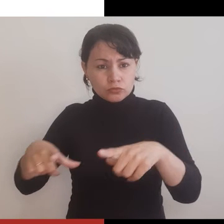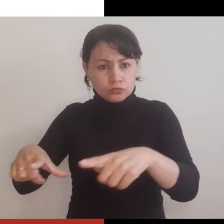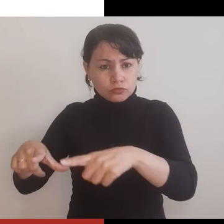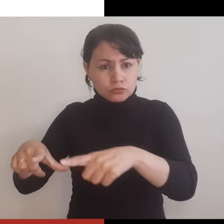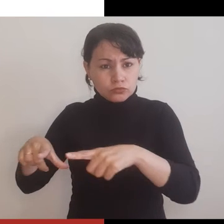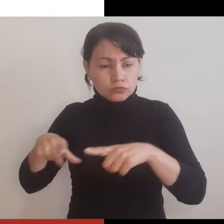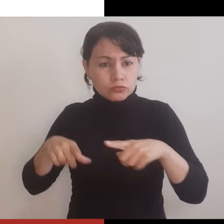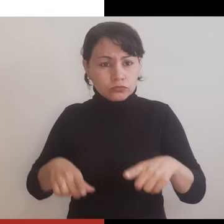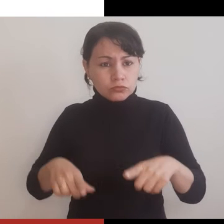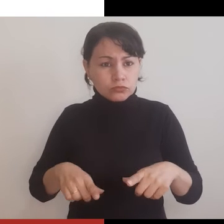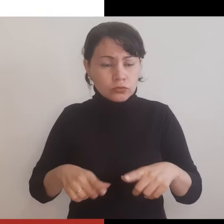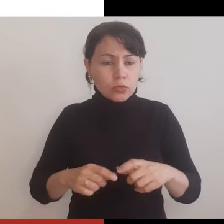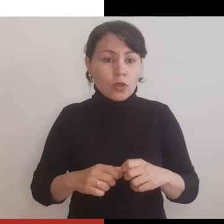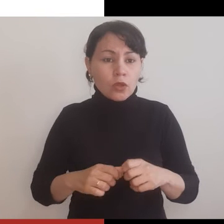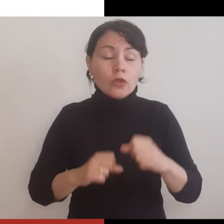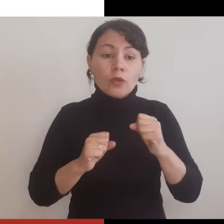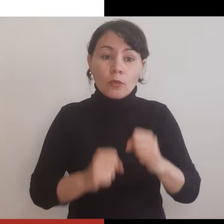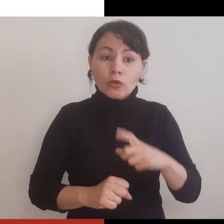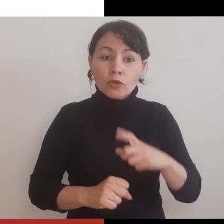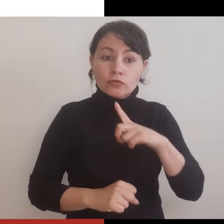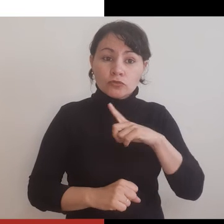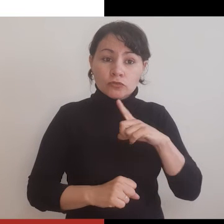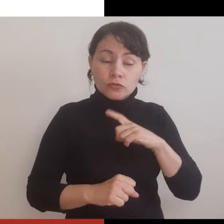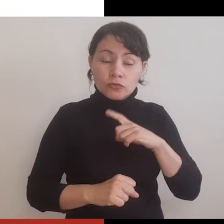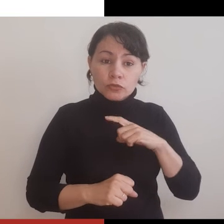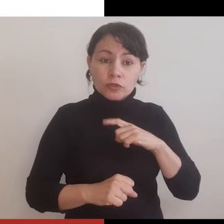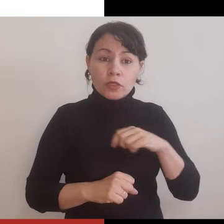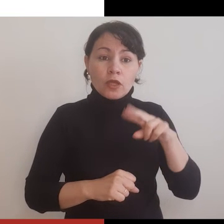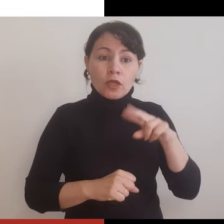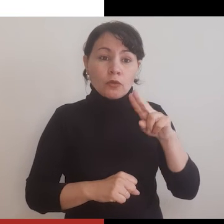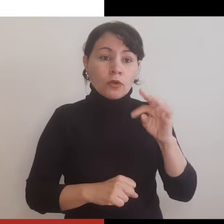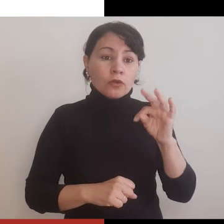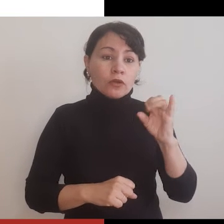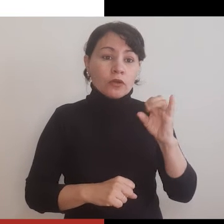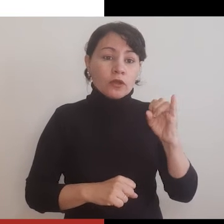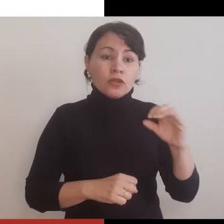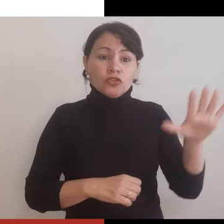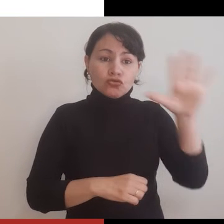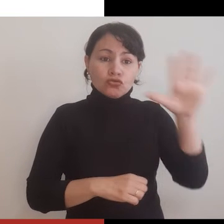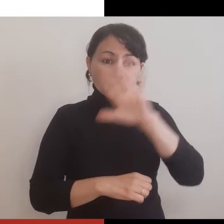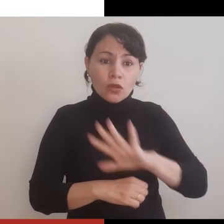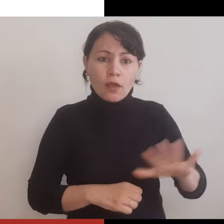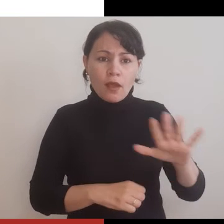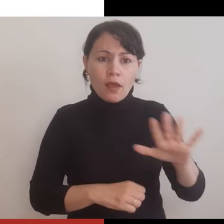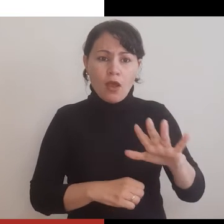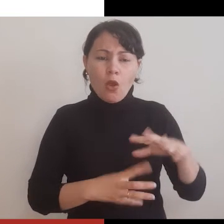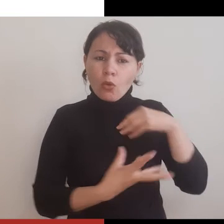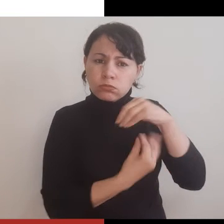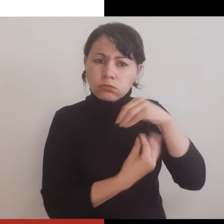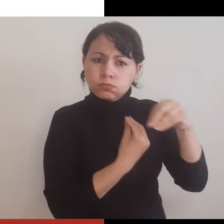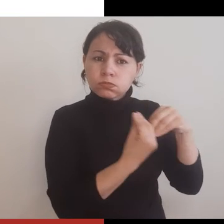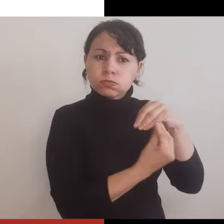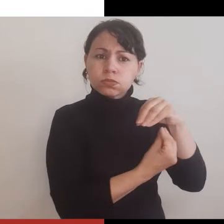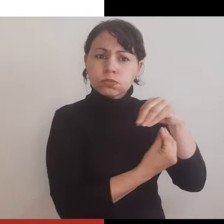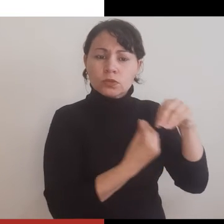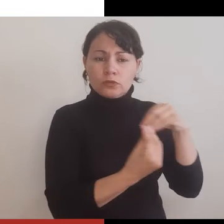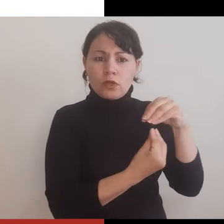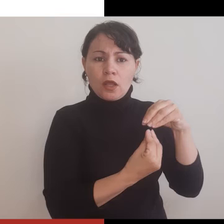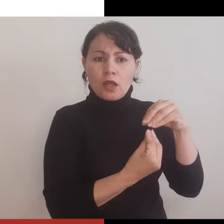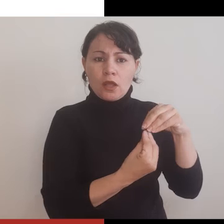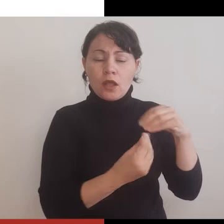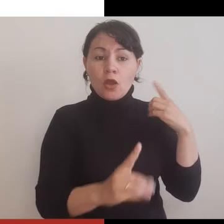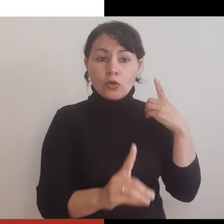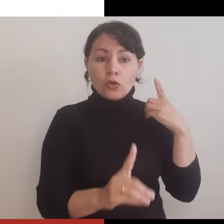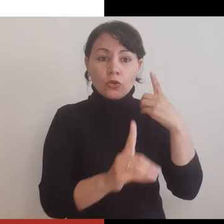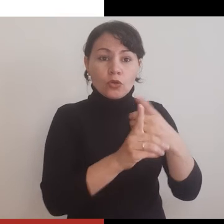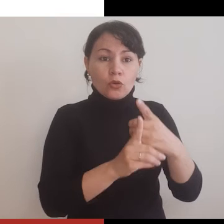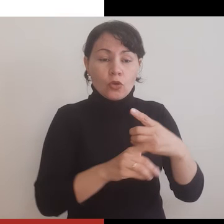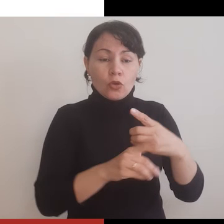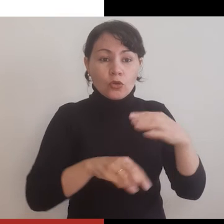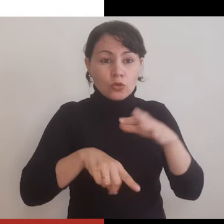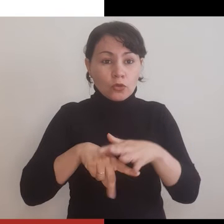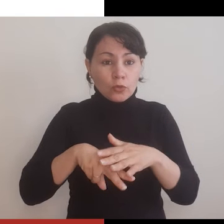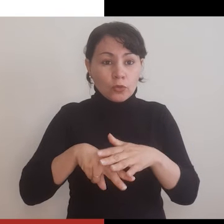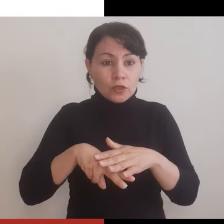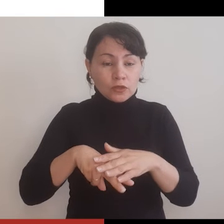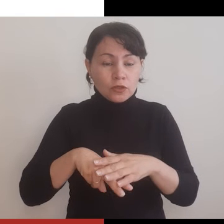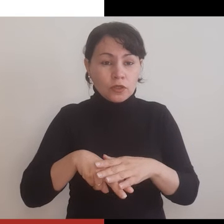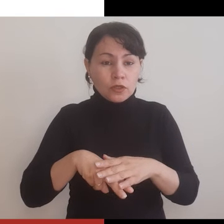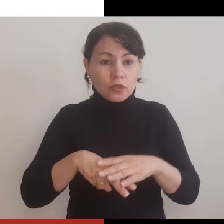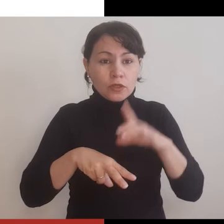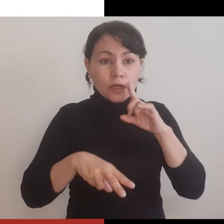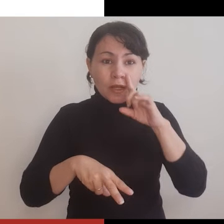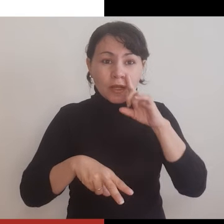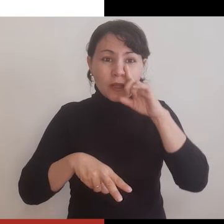ou então eu posso ter uma unidade de terapia intensiva geral ou mista, aonde eu encontro pacientes que